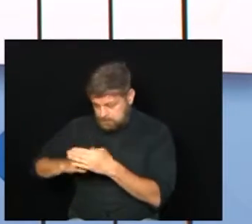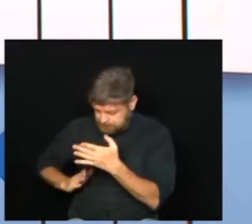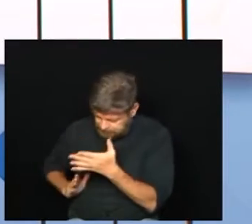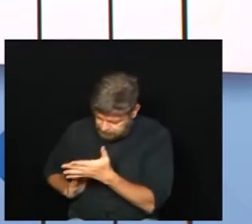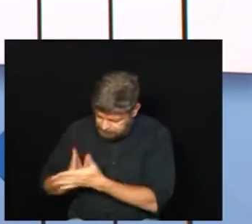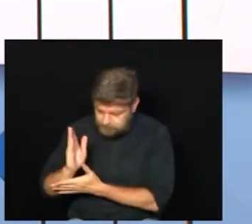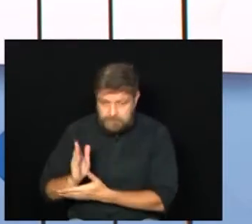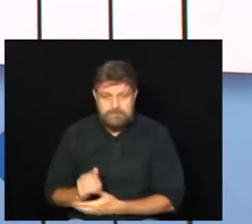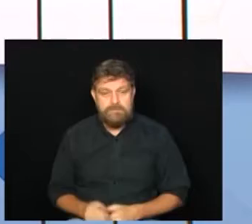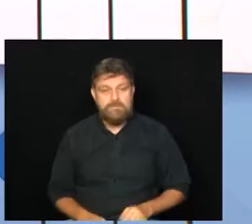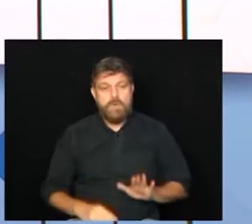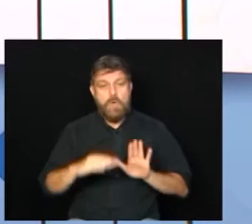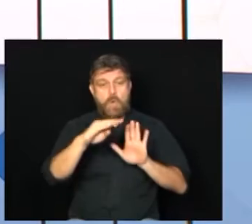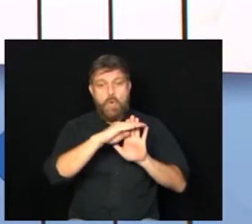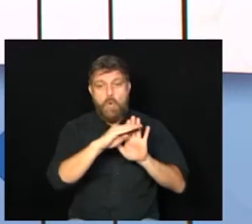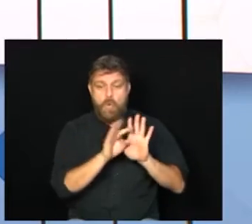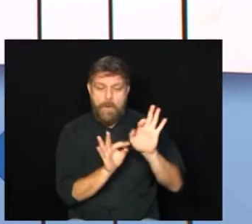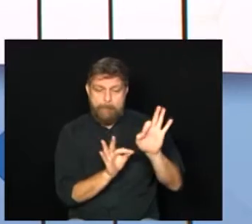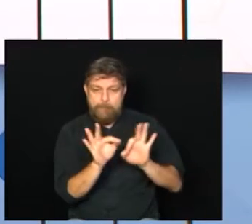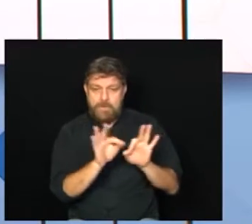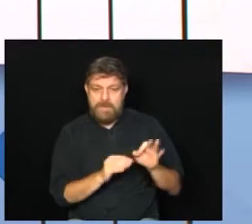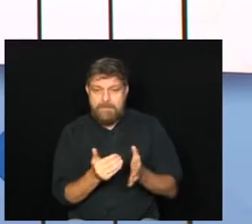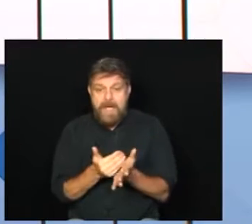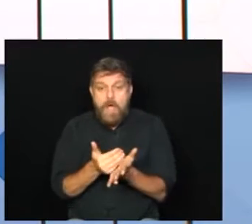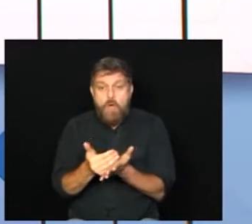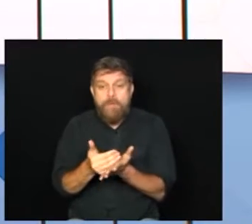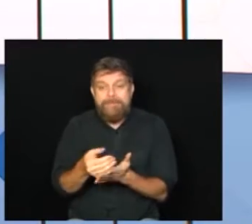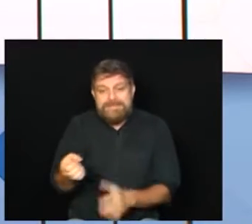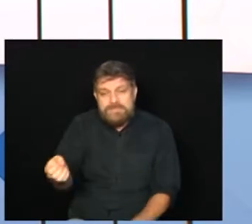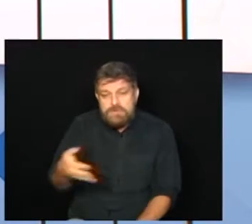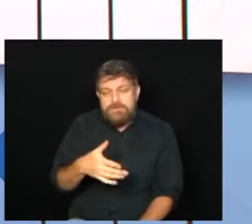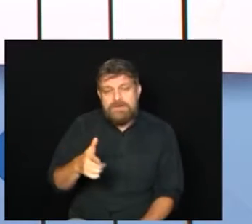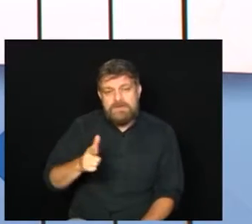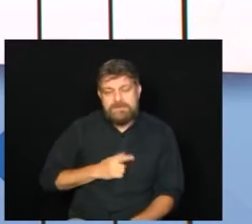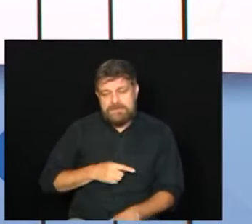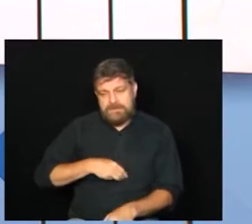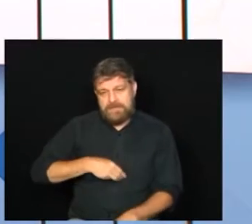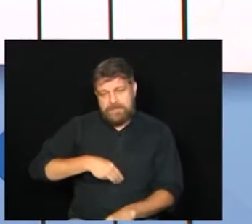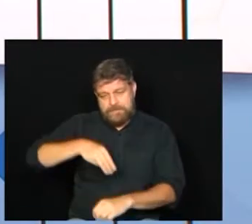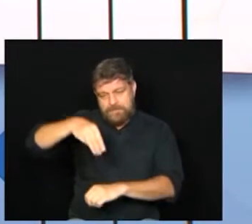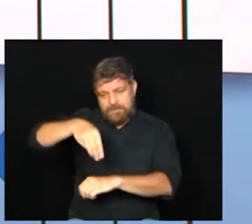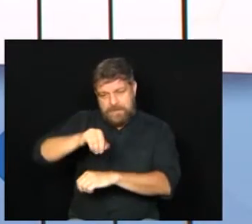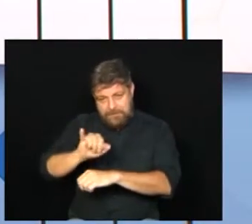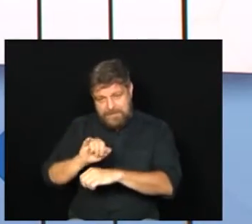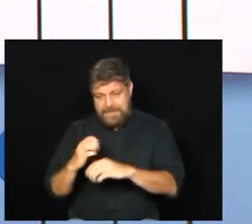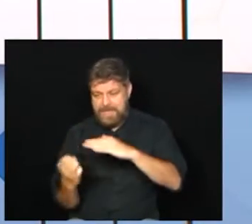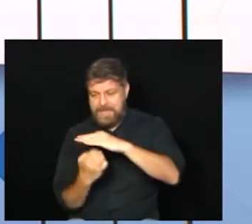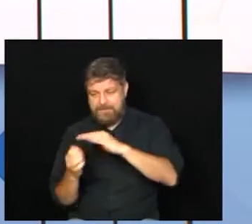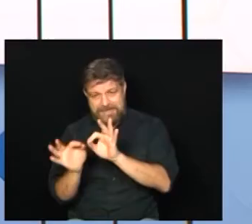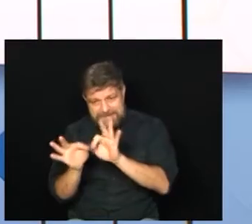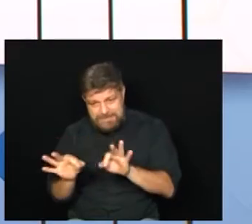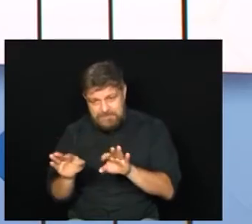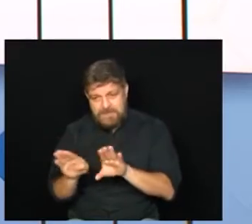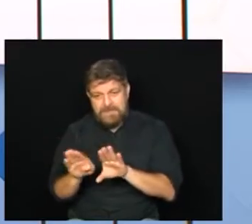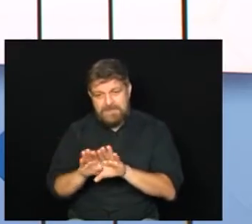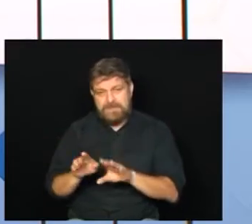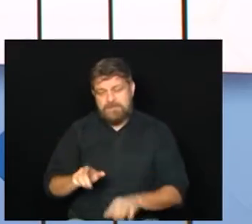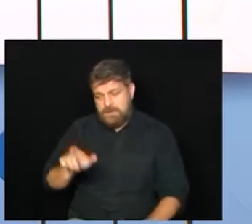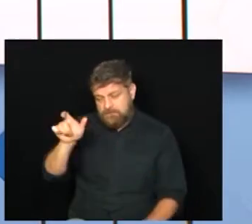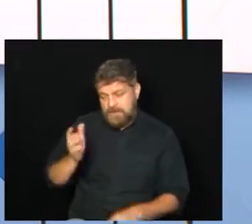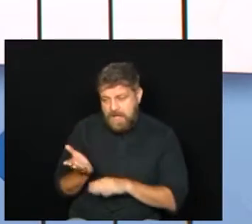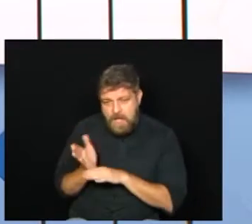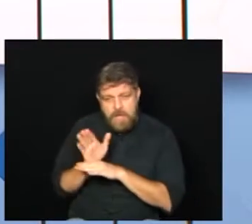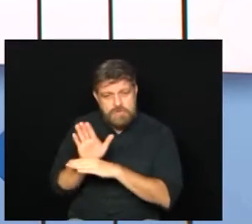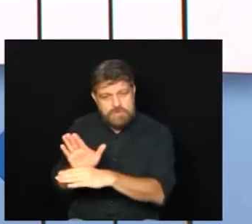que cria o Programa Recomeça, que atende aí micro e pequenas empresas, além de